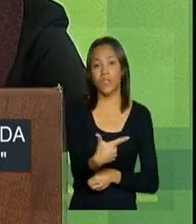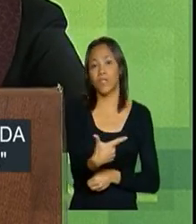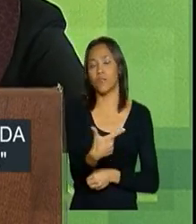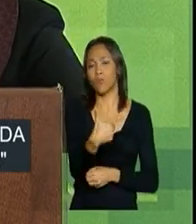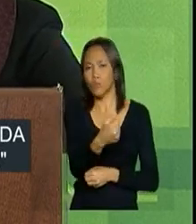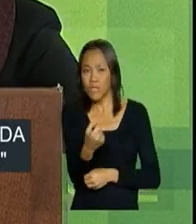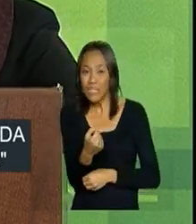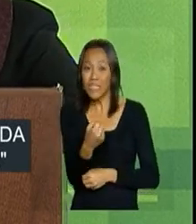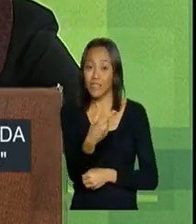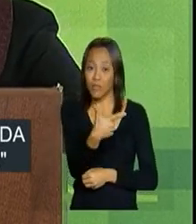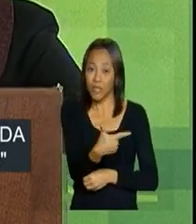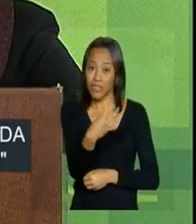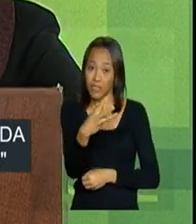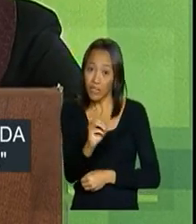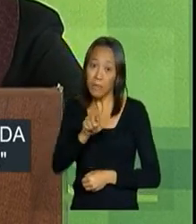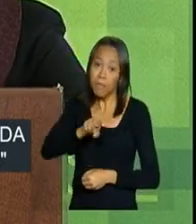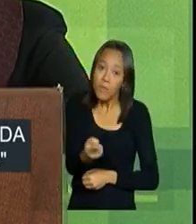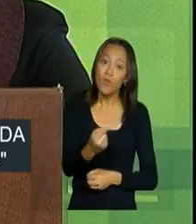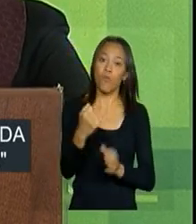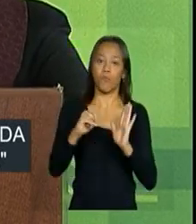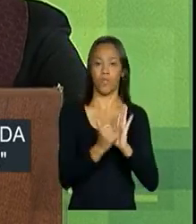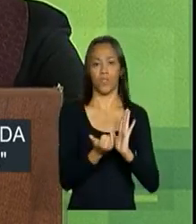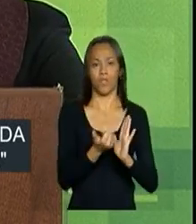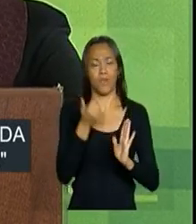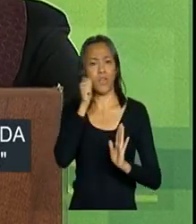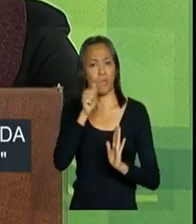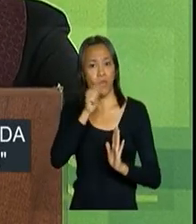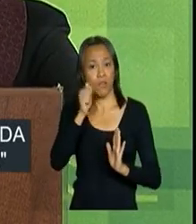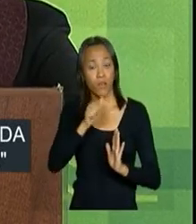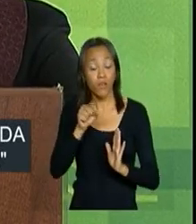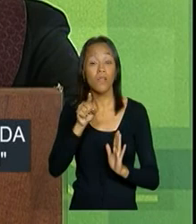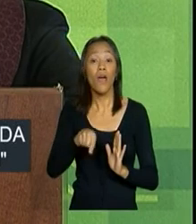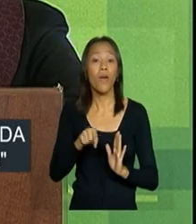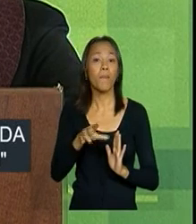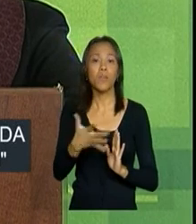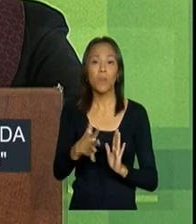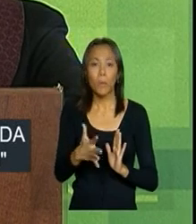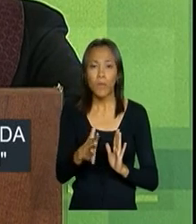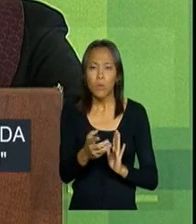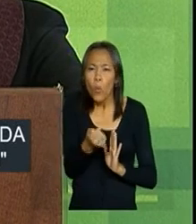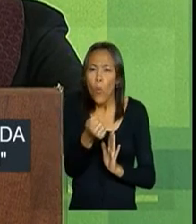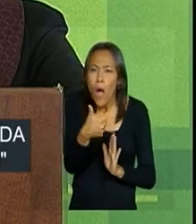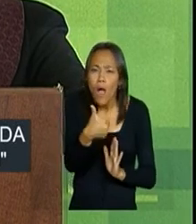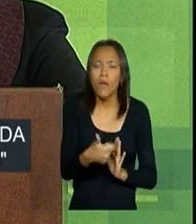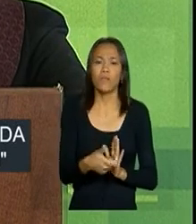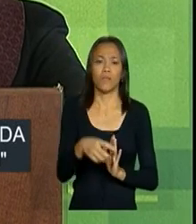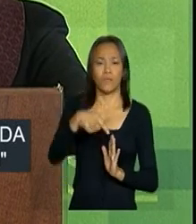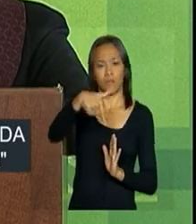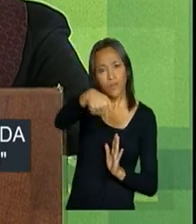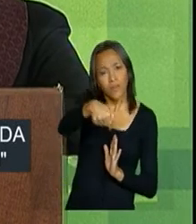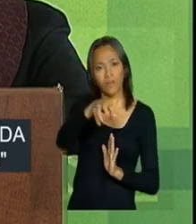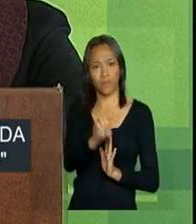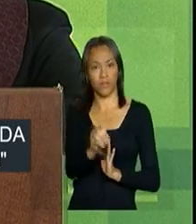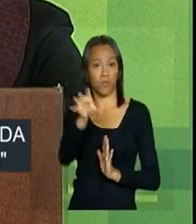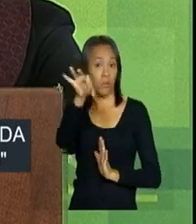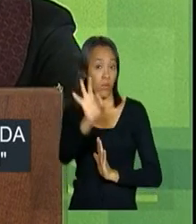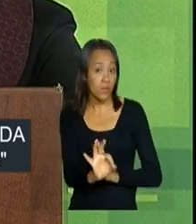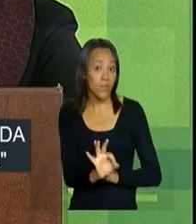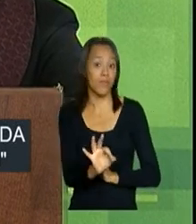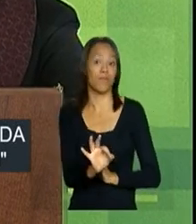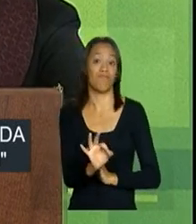matrículas e as mulheres respondem por cerca de quase setenta por cento